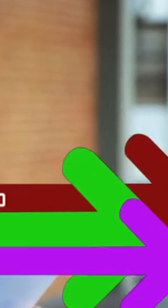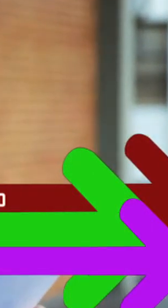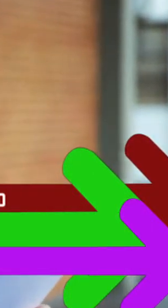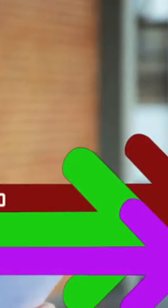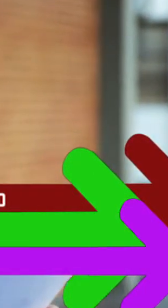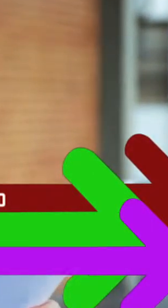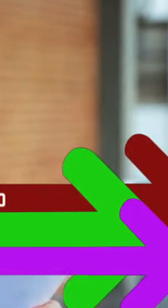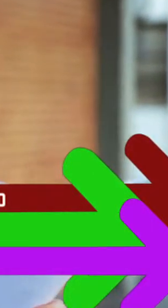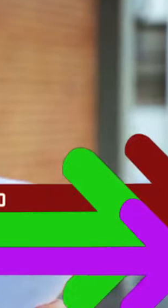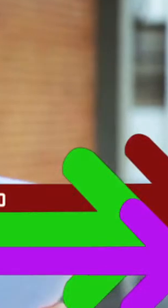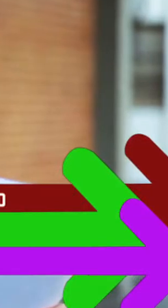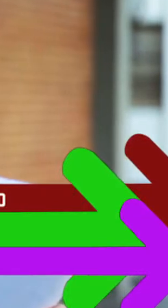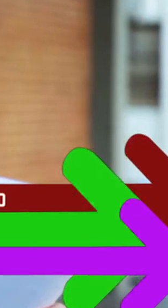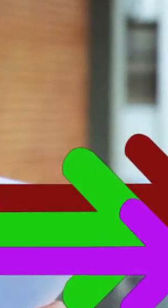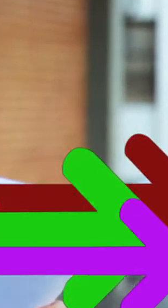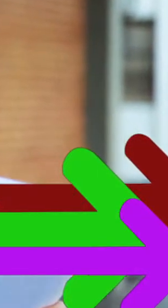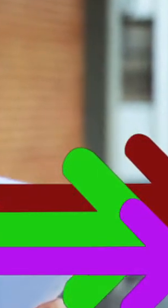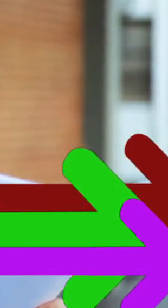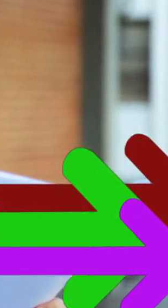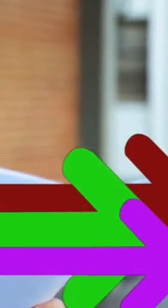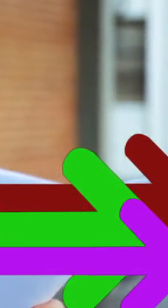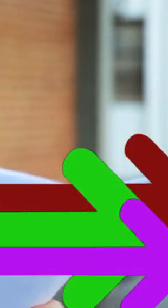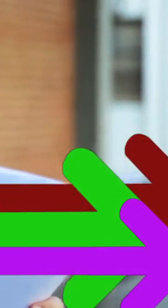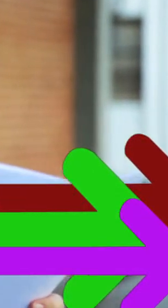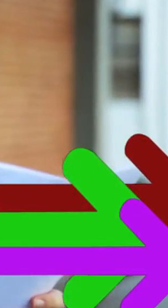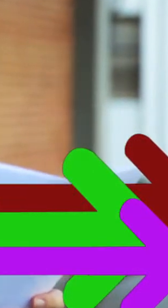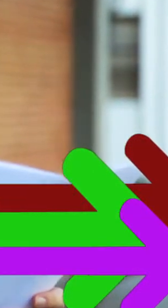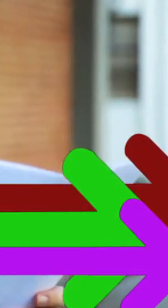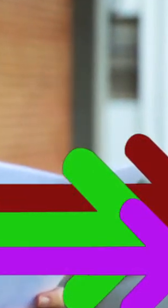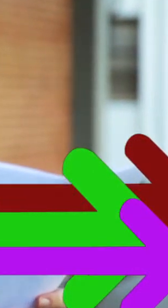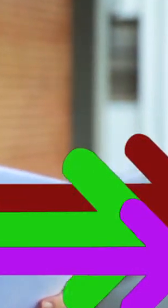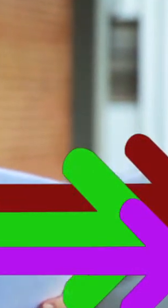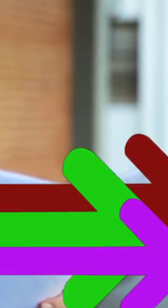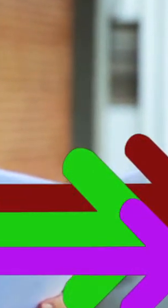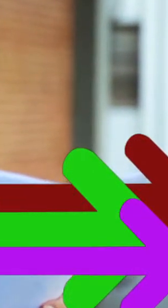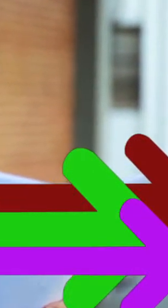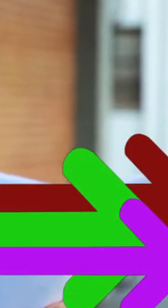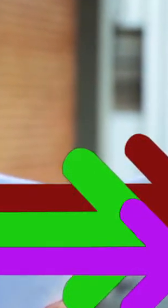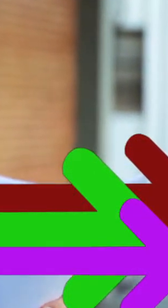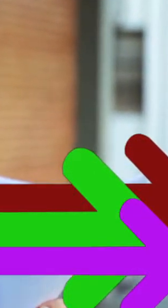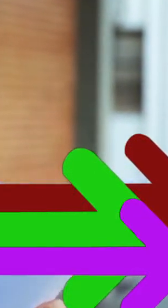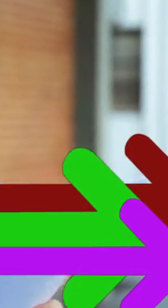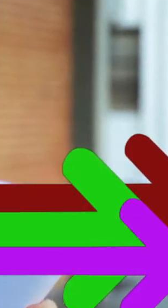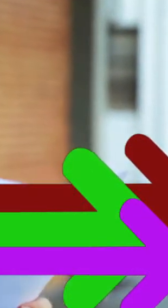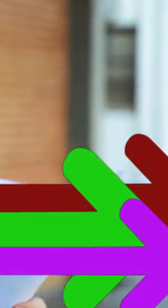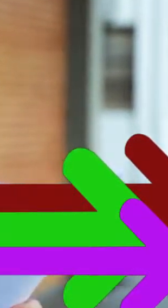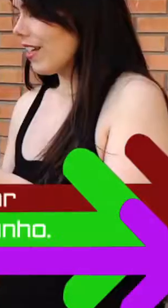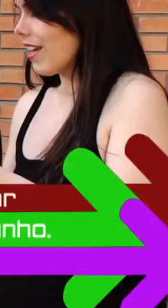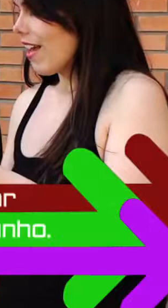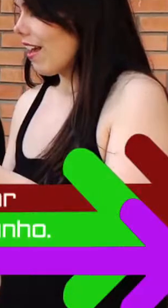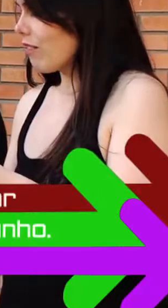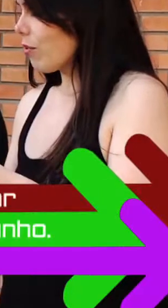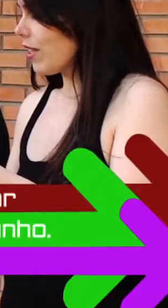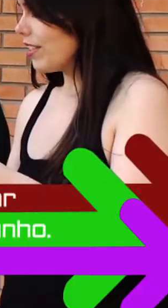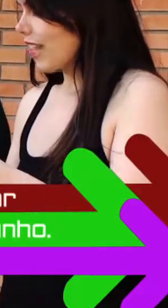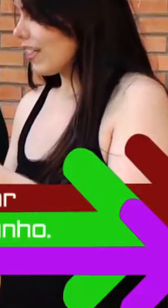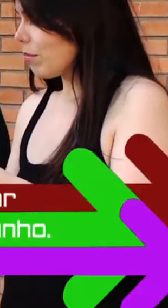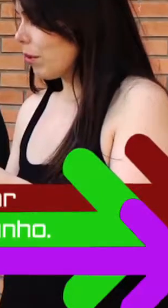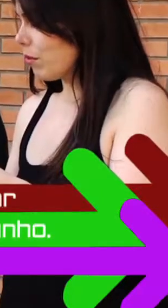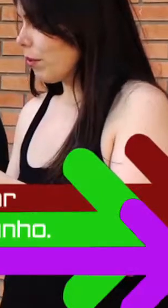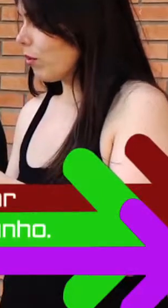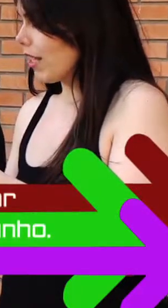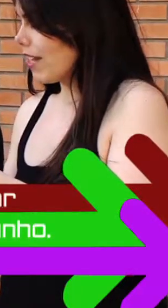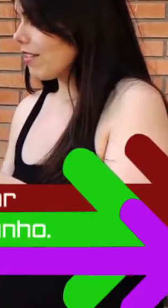deparou-se com um cãozinho a mais em sua casa. Era um cachorrinho pequeno, mirrado, de pelos cinzas, parecidos com arame. Ela ficou